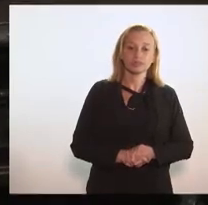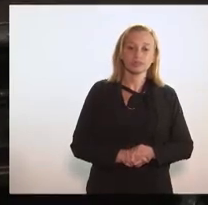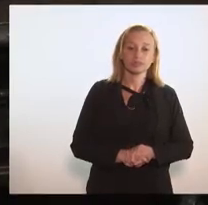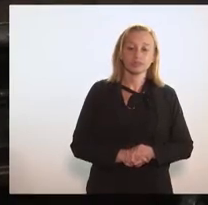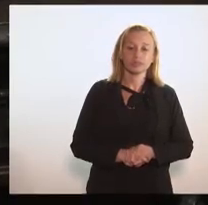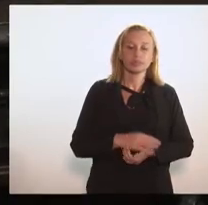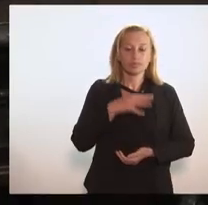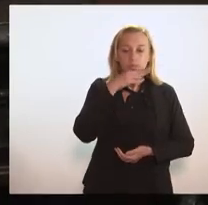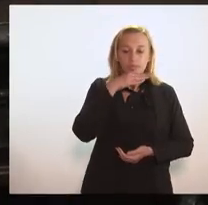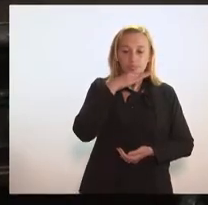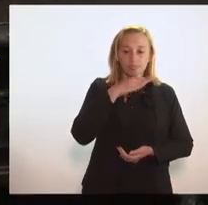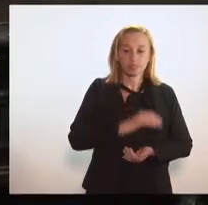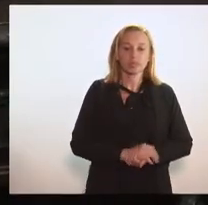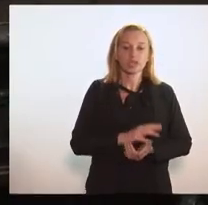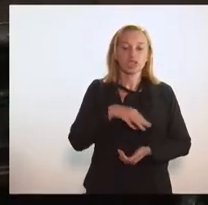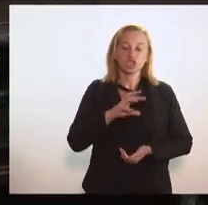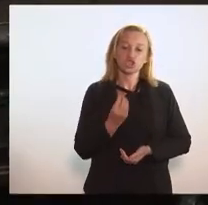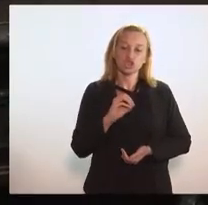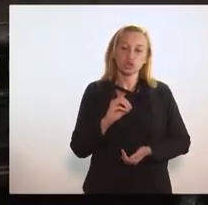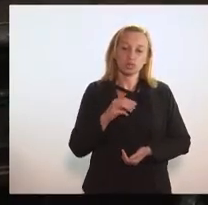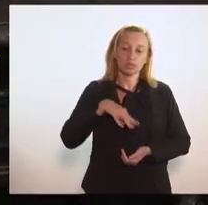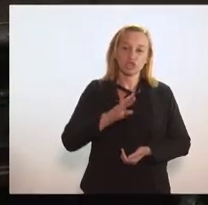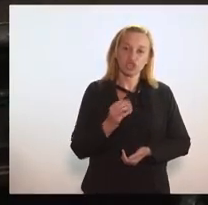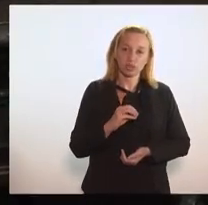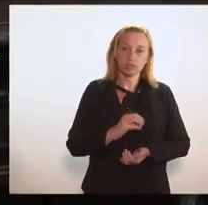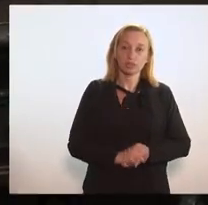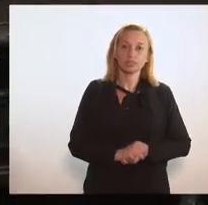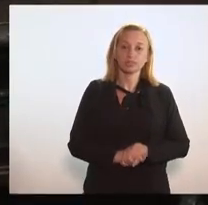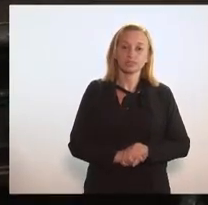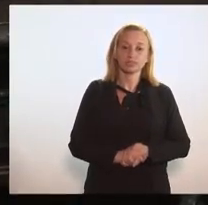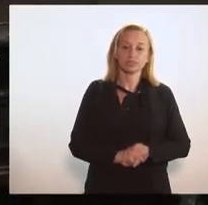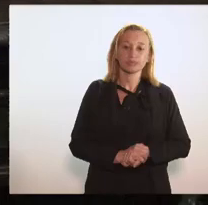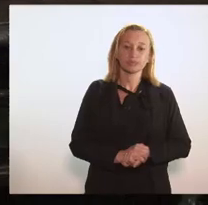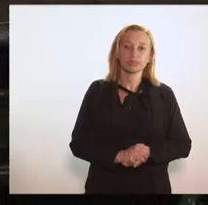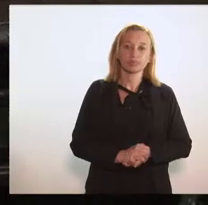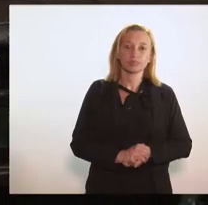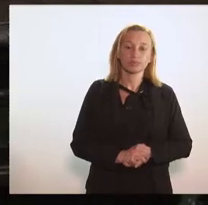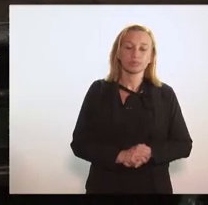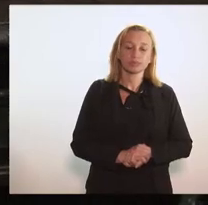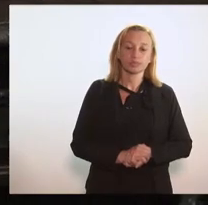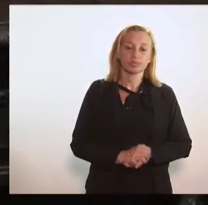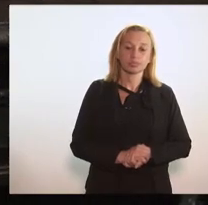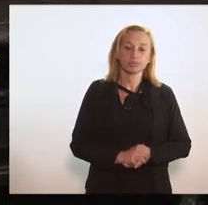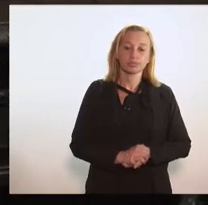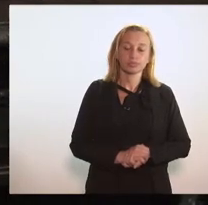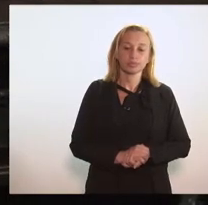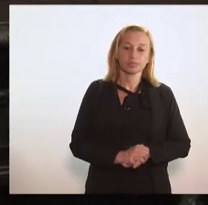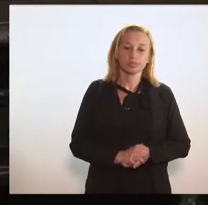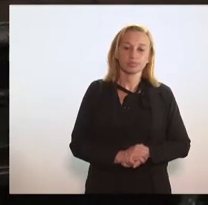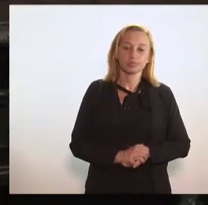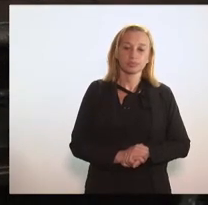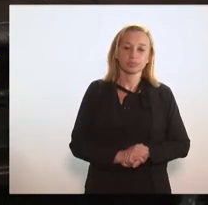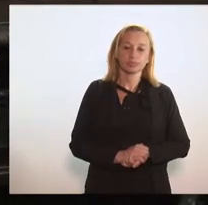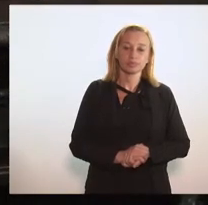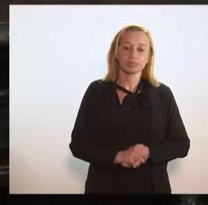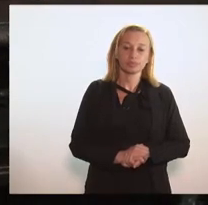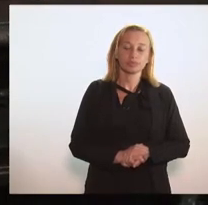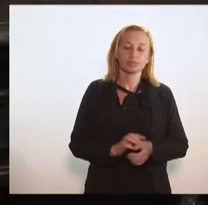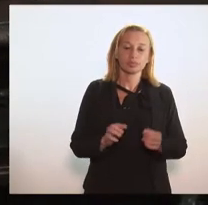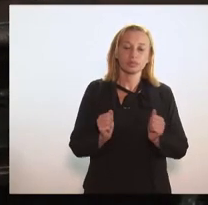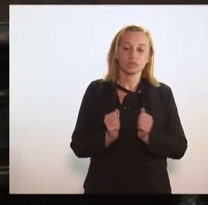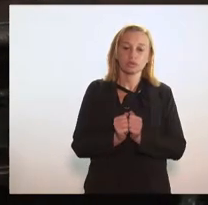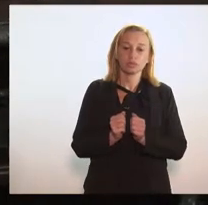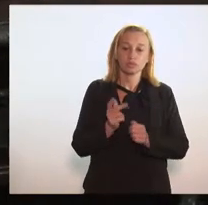o Chiquinho da Mangueira e Chico Machado que e oportunizar o junto com o